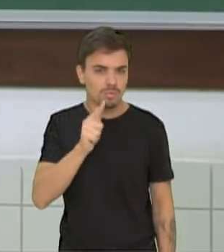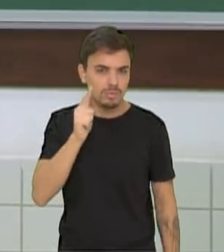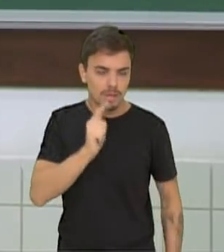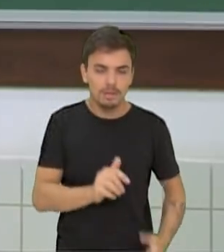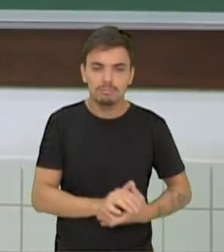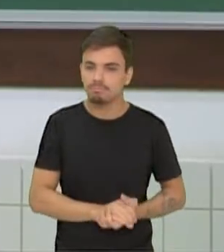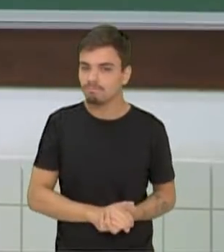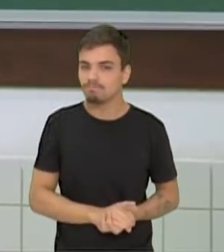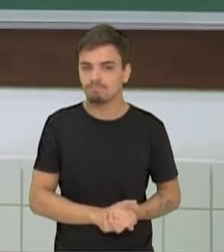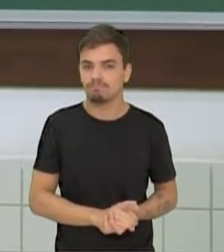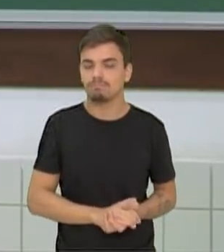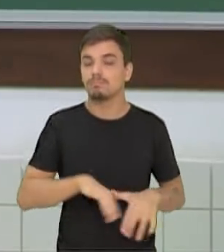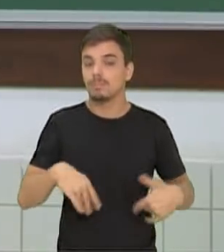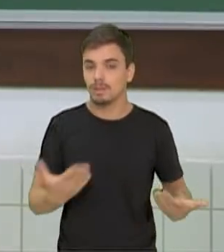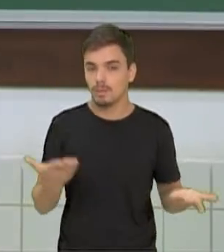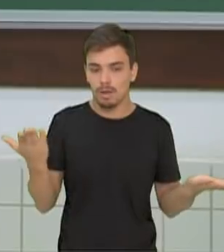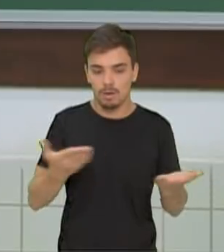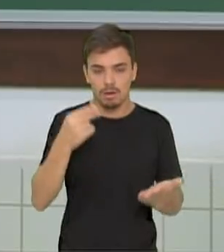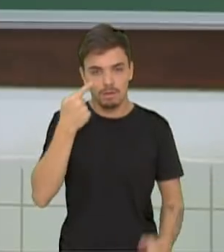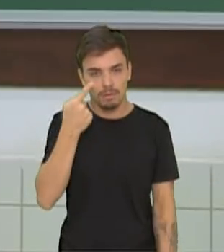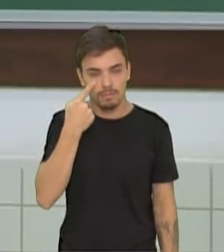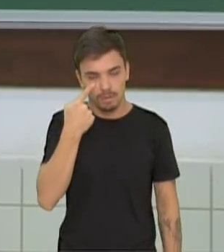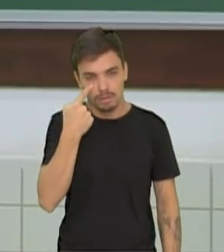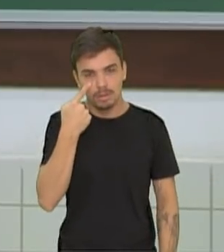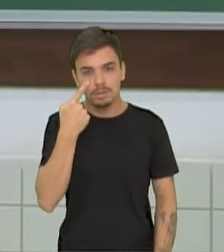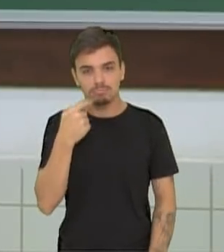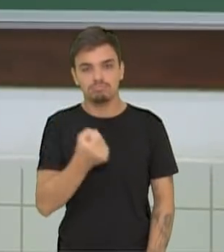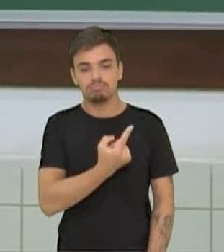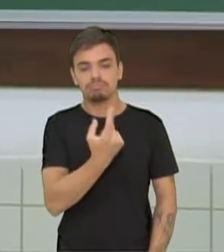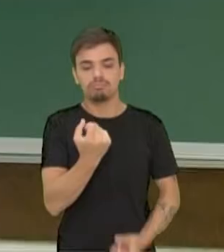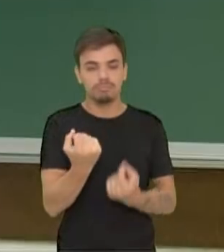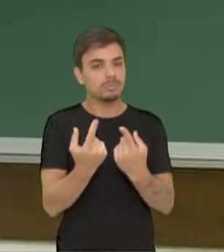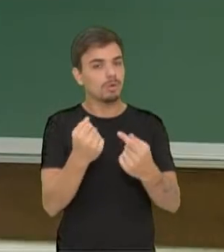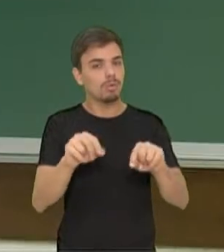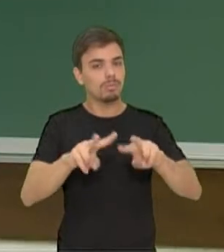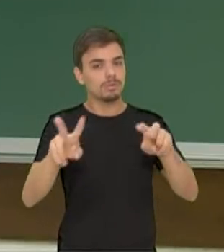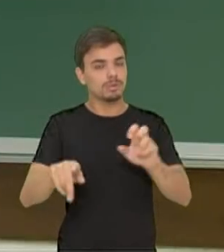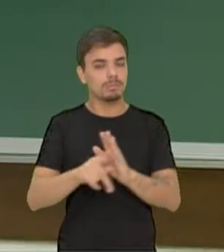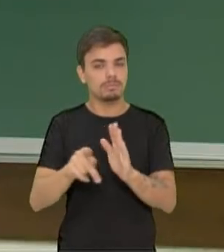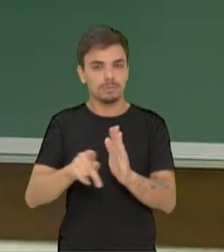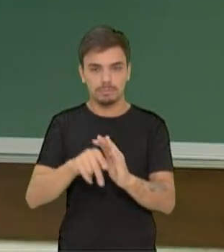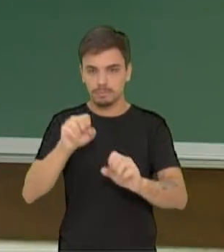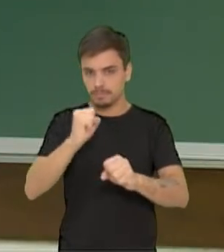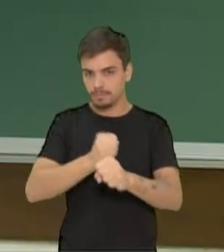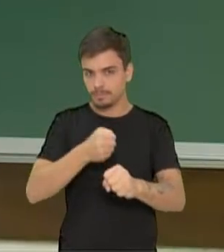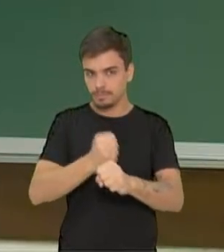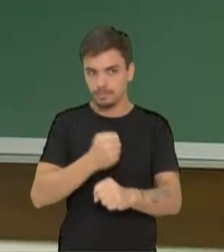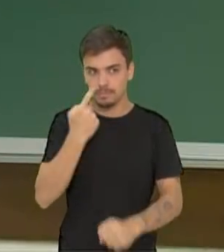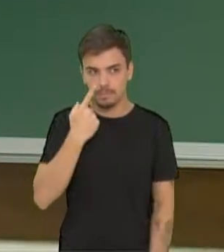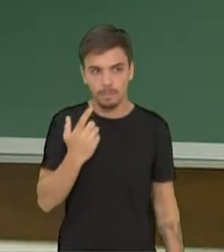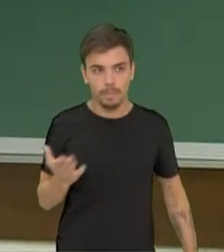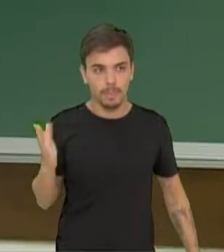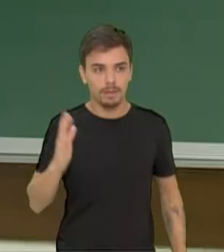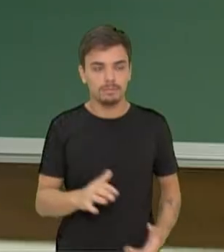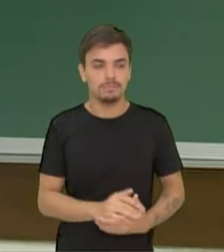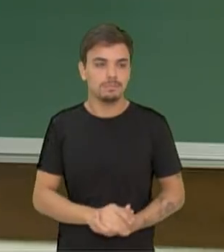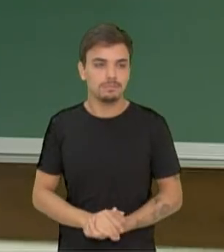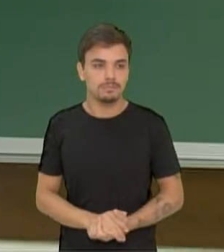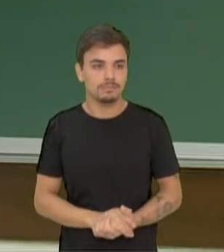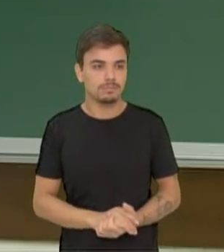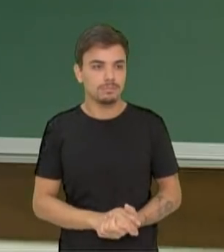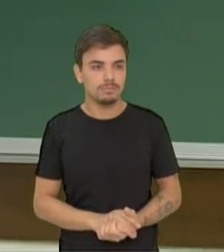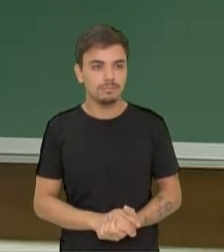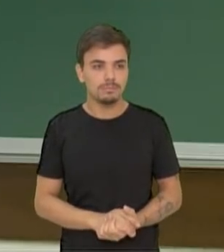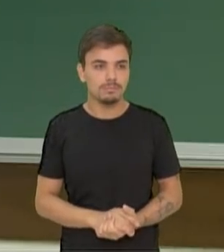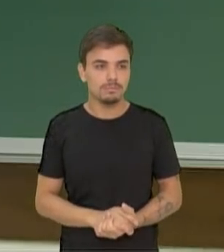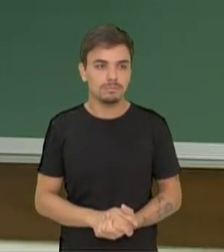visualizar? Agora a gente vai ver uma dessas ressignificações, uma dessas obras, tá? Olha ali, se